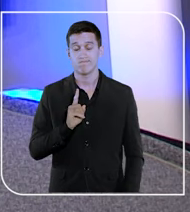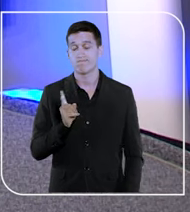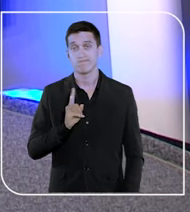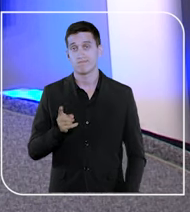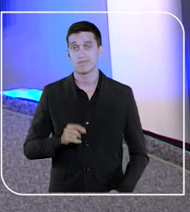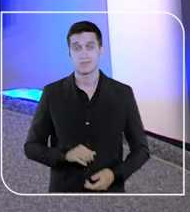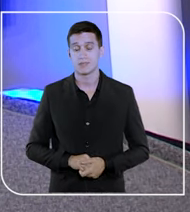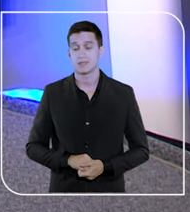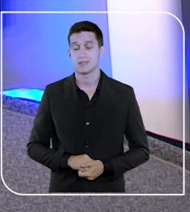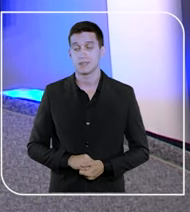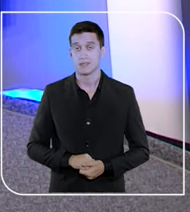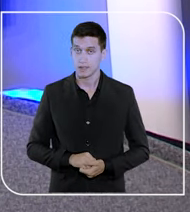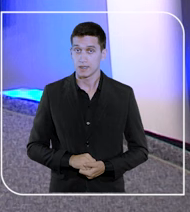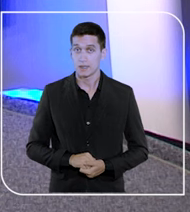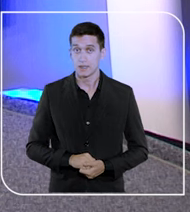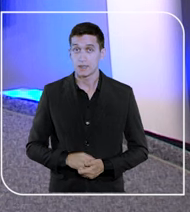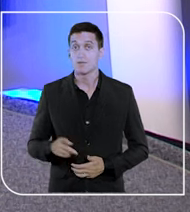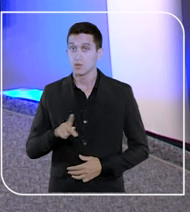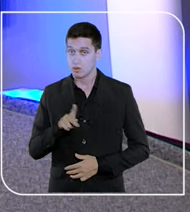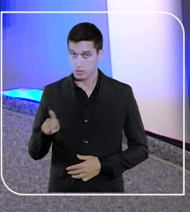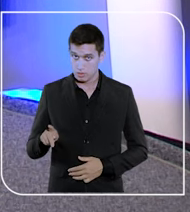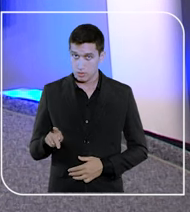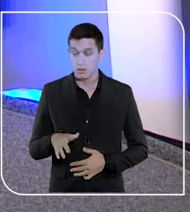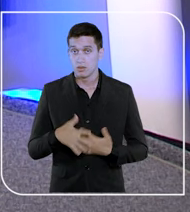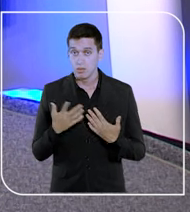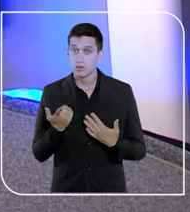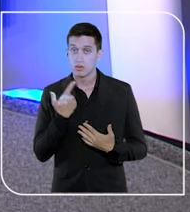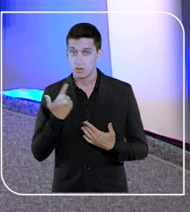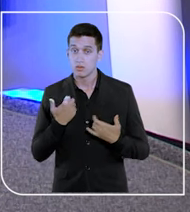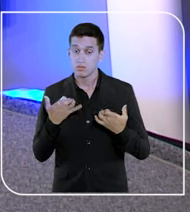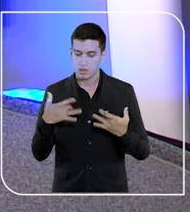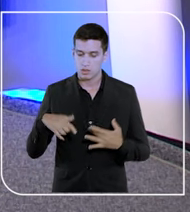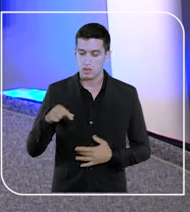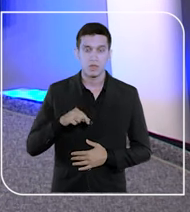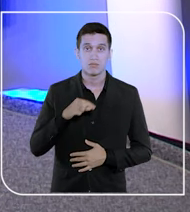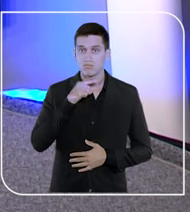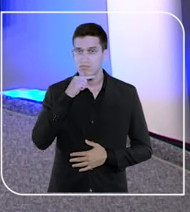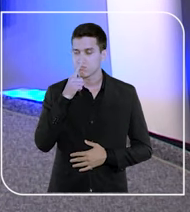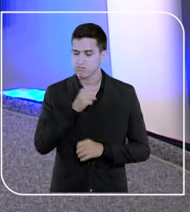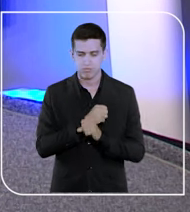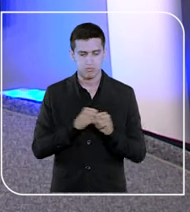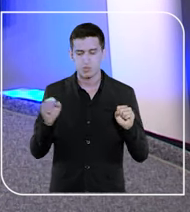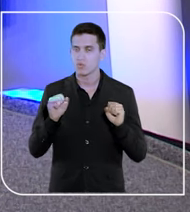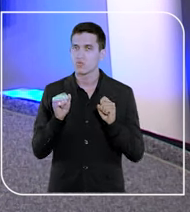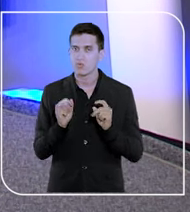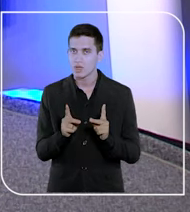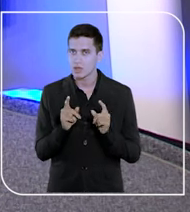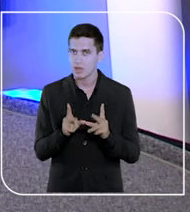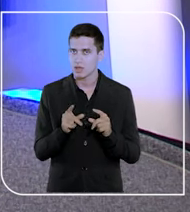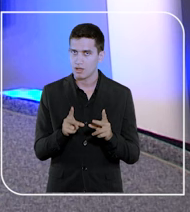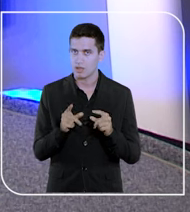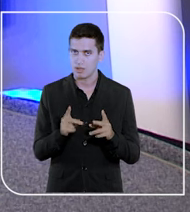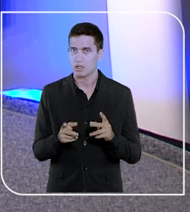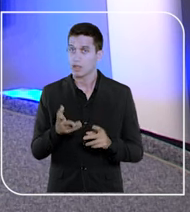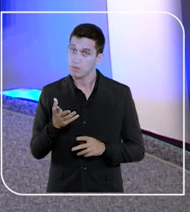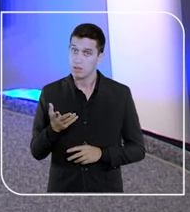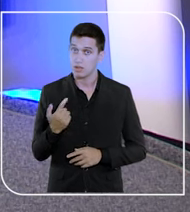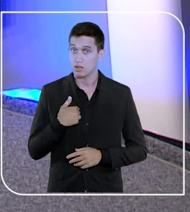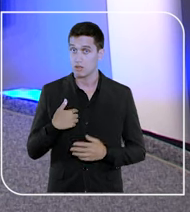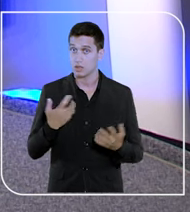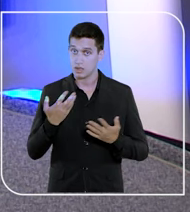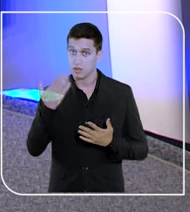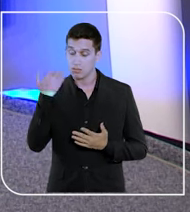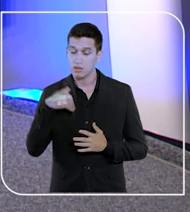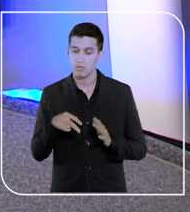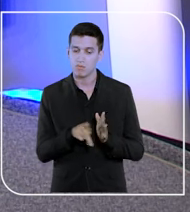Professor Gilberto, a gente está falando aí de impenhorabilidade, já falamos, né, sobre a impenhorabilidade. Agora eu quero saber do bem de família